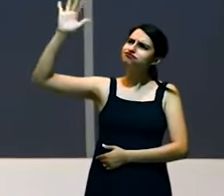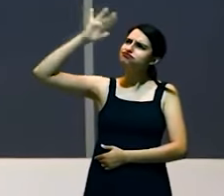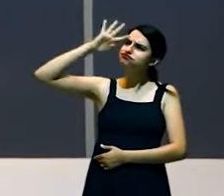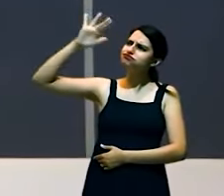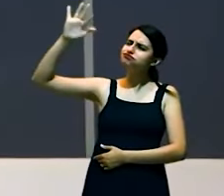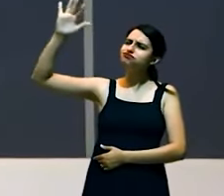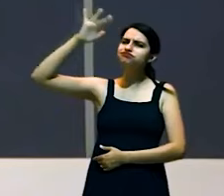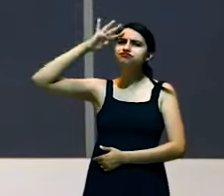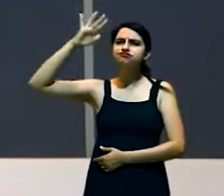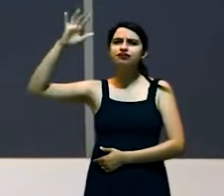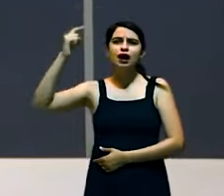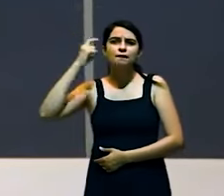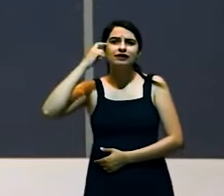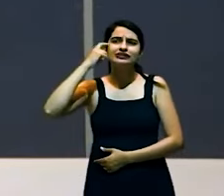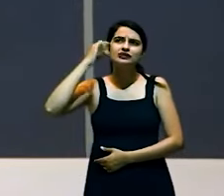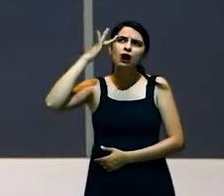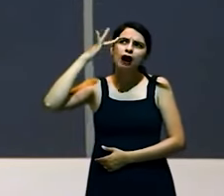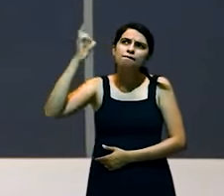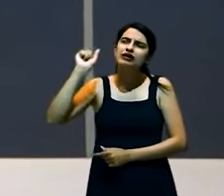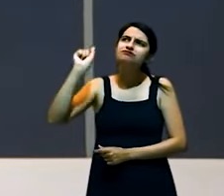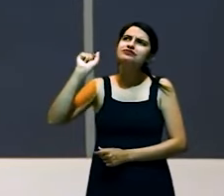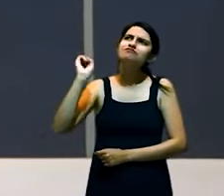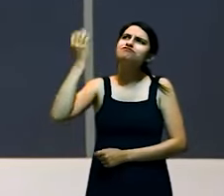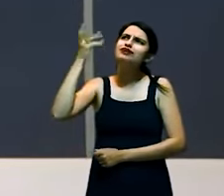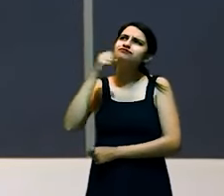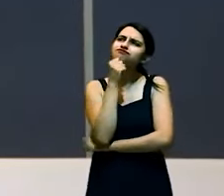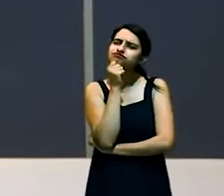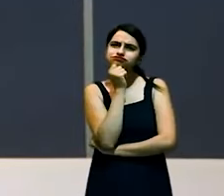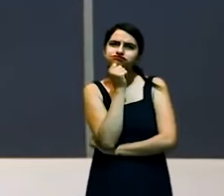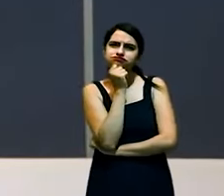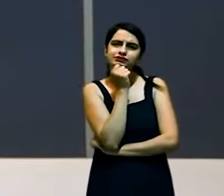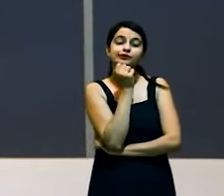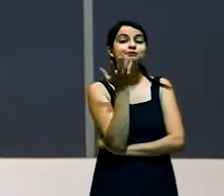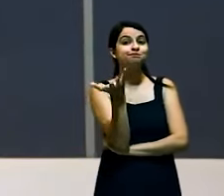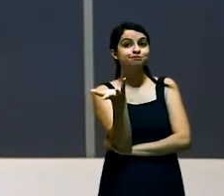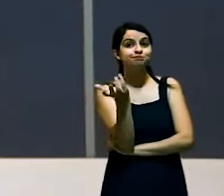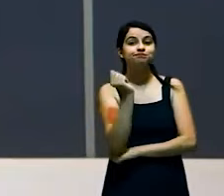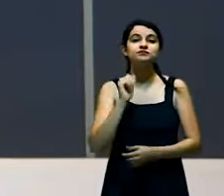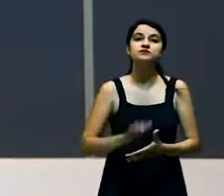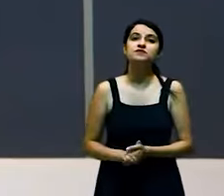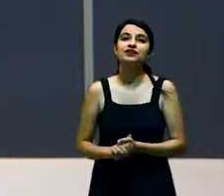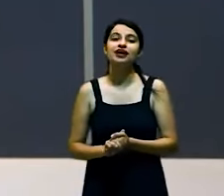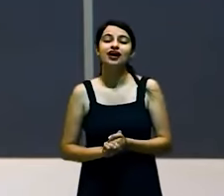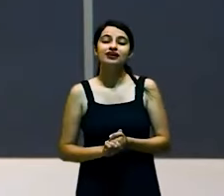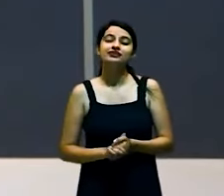está no amanhã, talvez nem amanhã você tenha, mas já está no